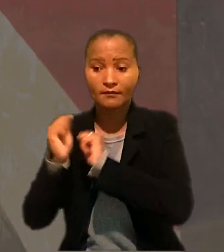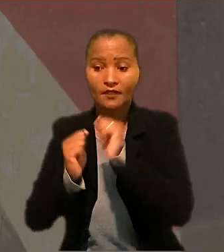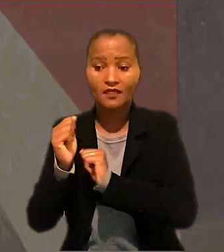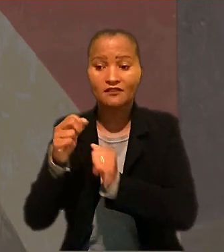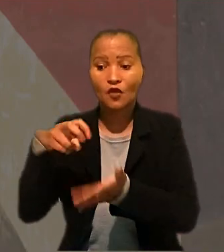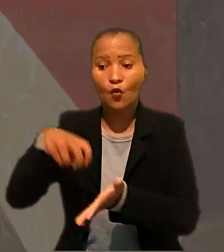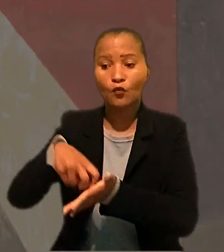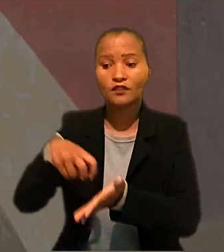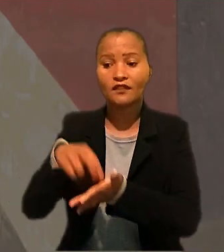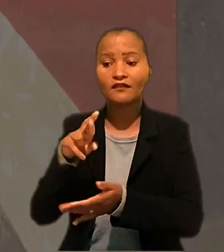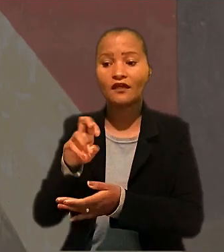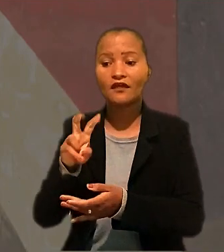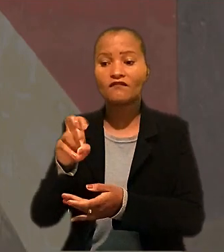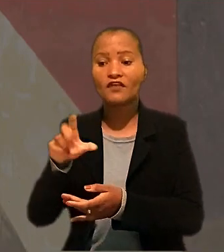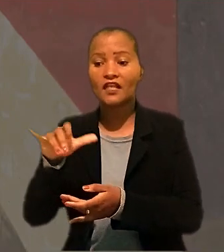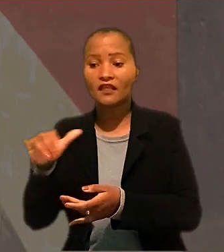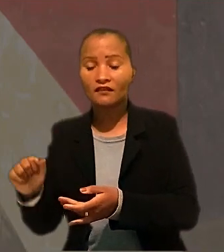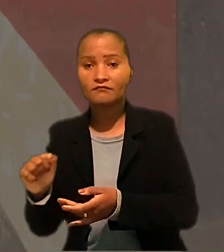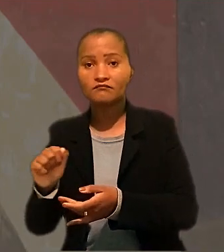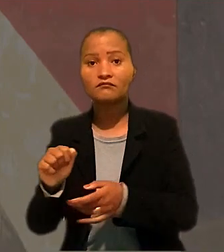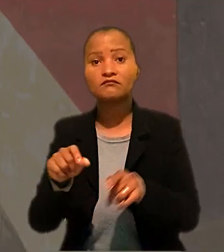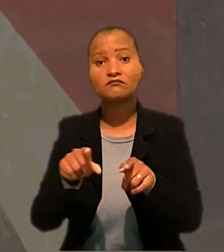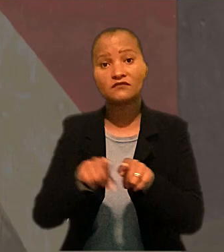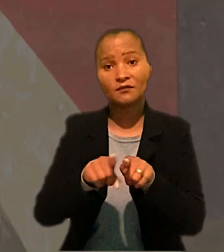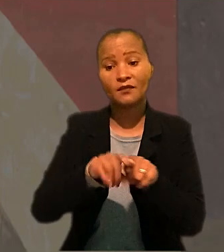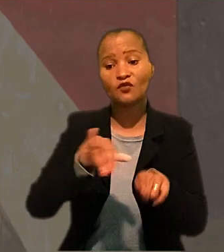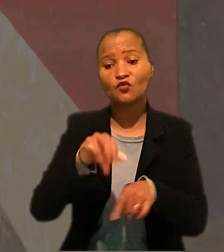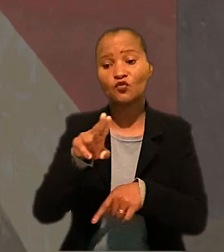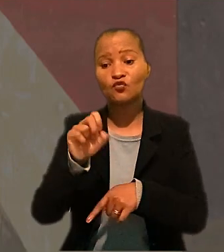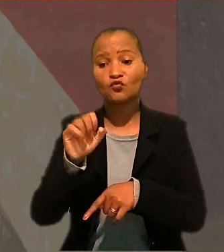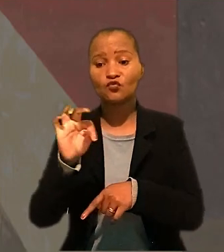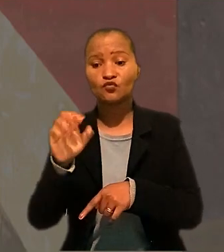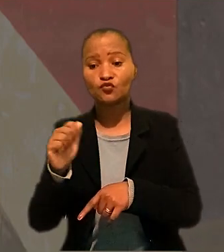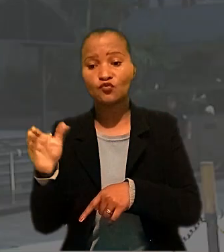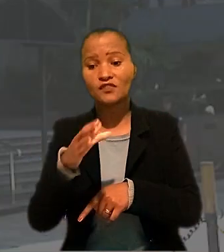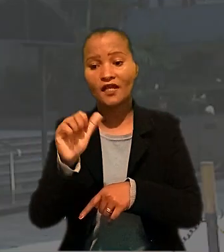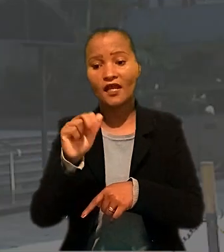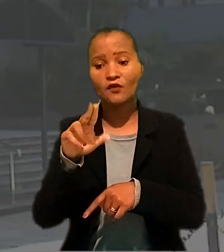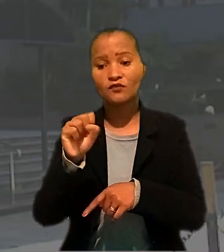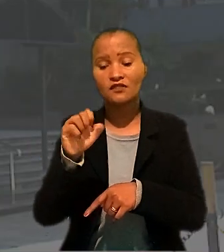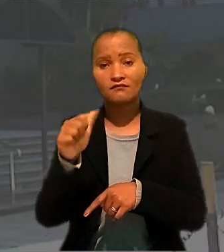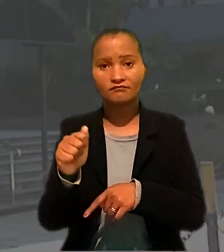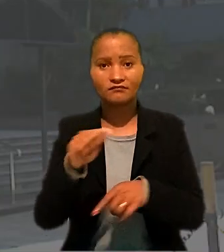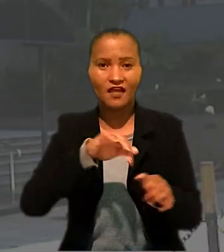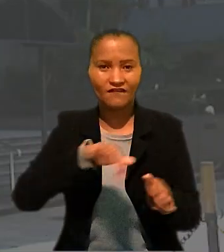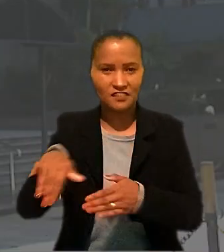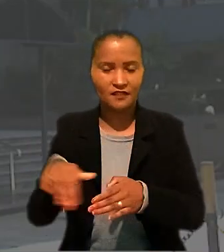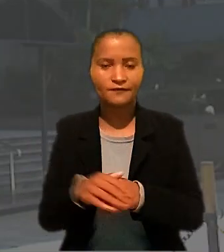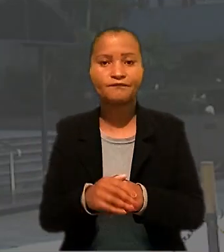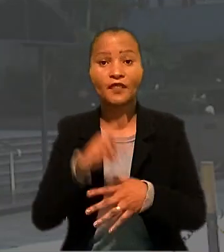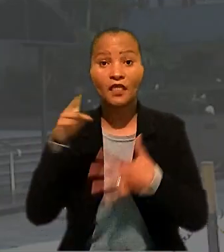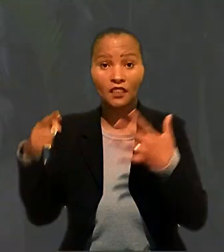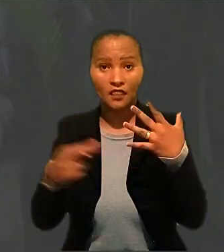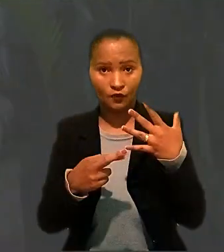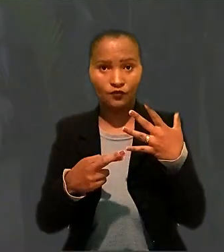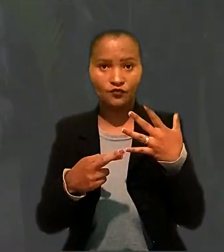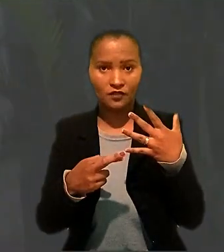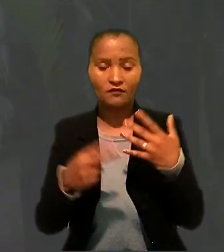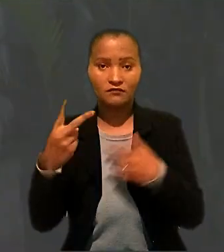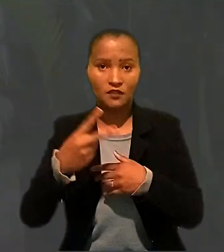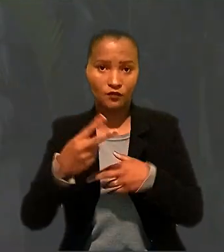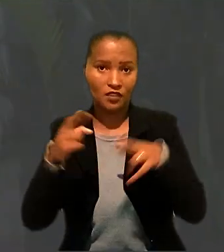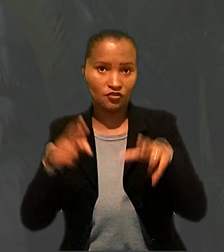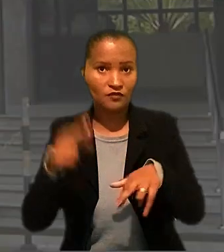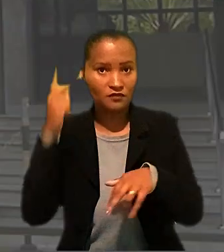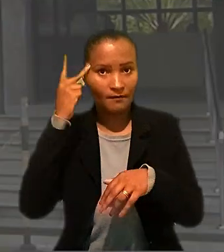a empregadora foi condenada à revelia e a justa causa do empregado foi afastada. Em recurso ao Tribunal Regional do Trabalho da 2ª